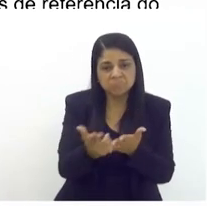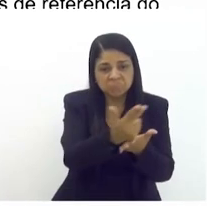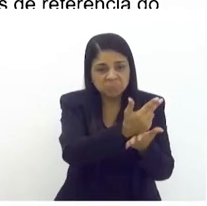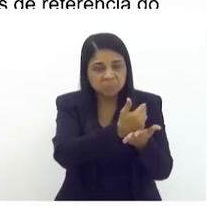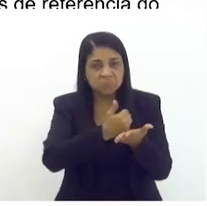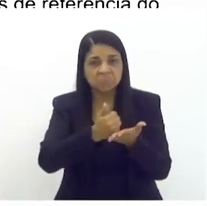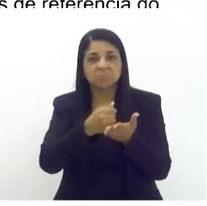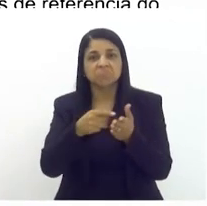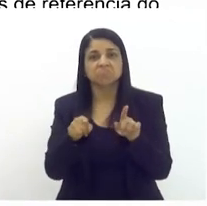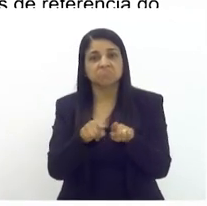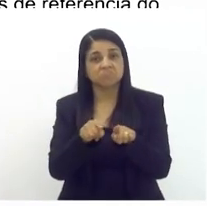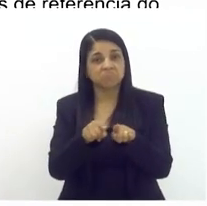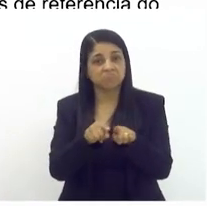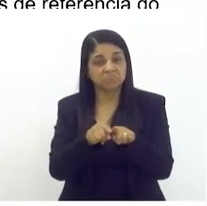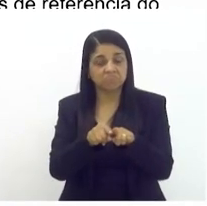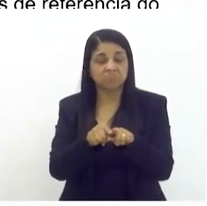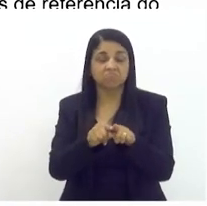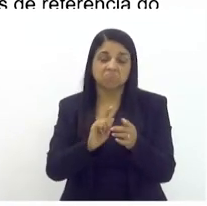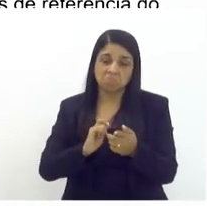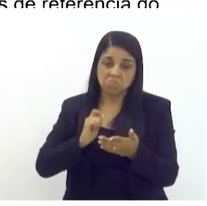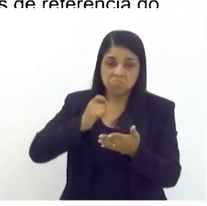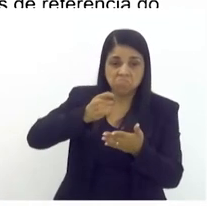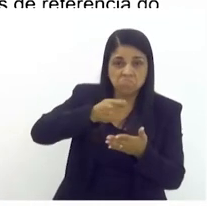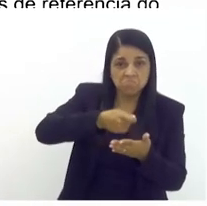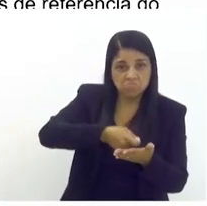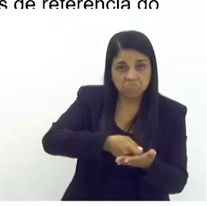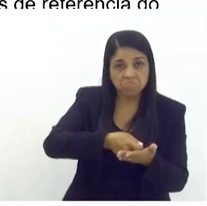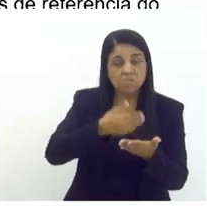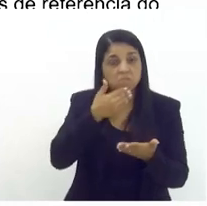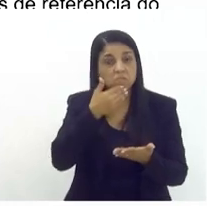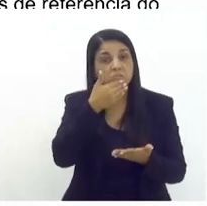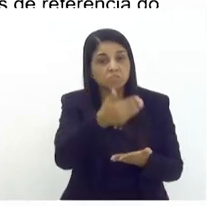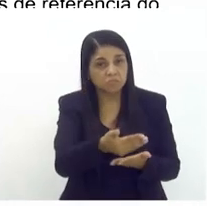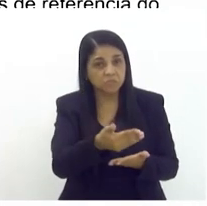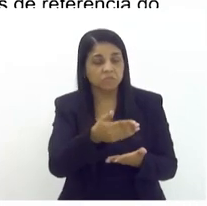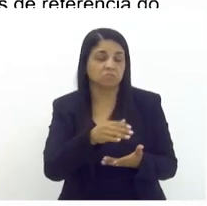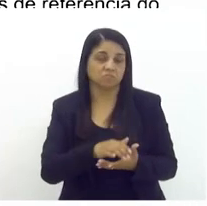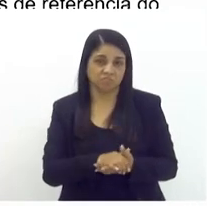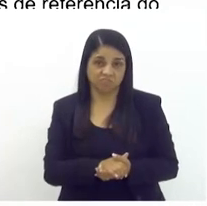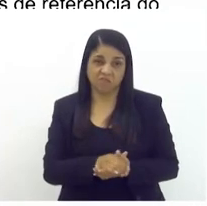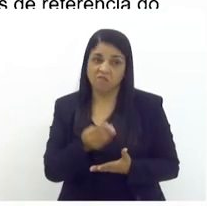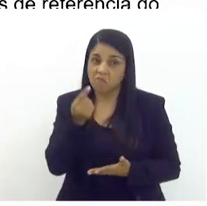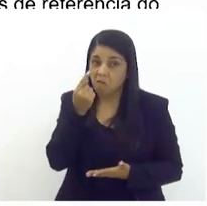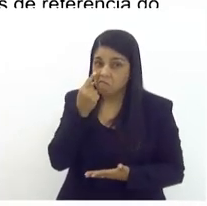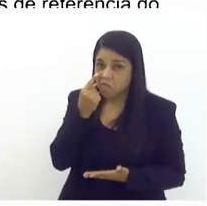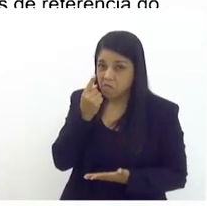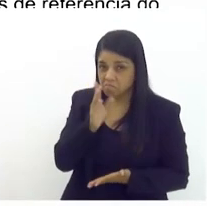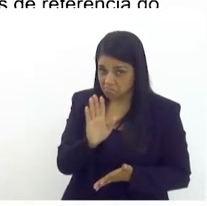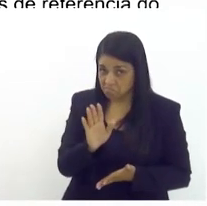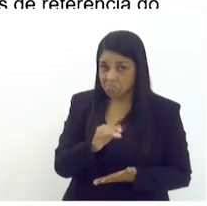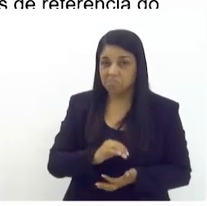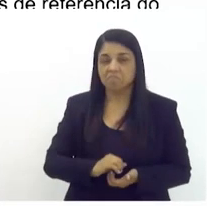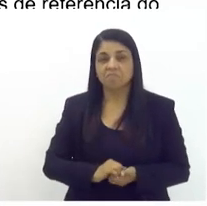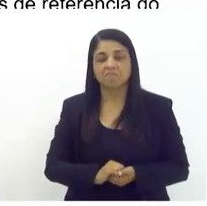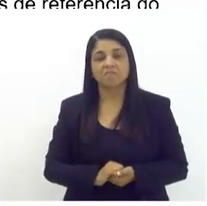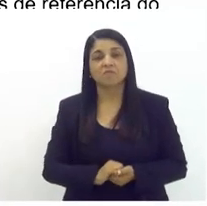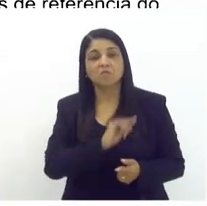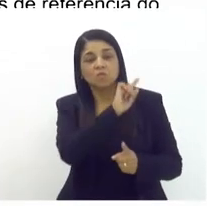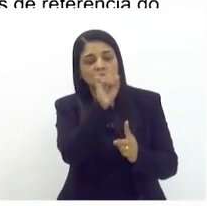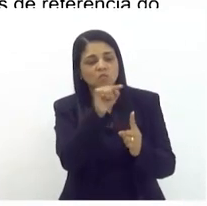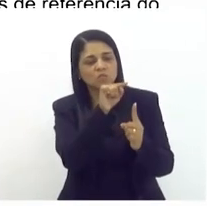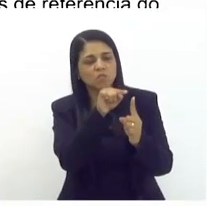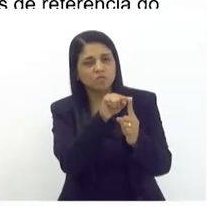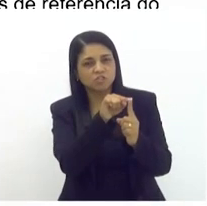será ainda objeto de ressarcimento mediante requerimento vamos ver O objetivo